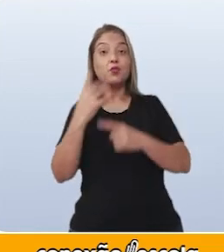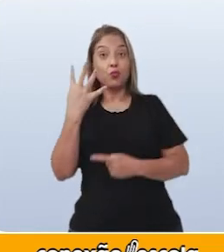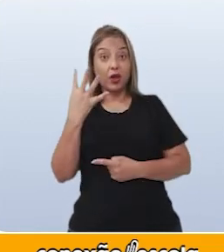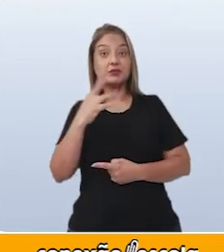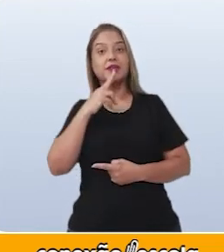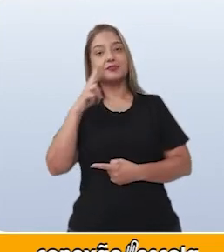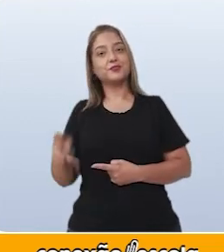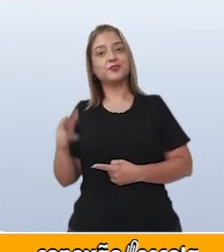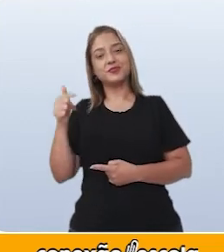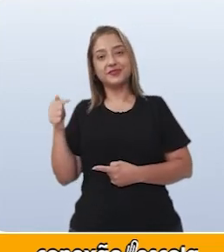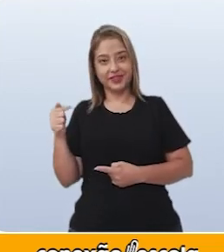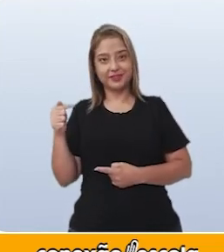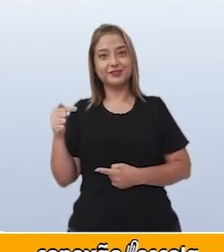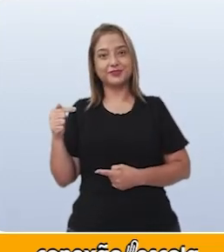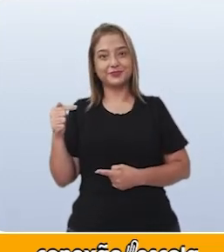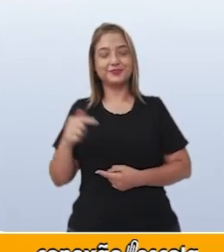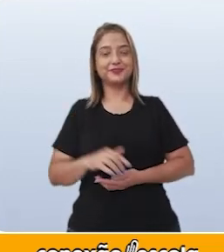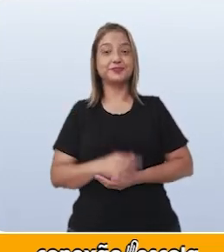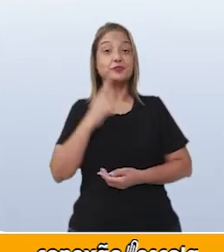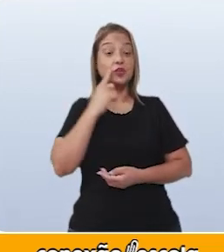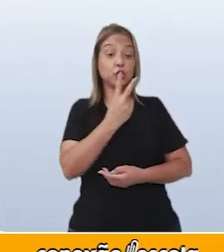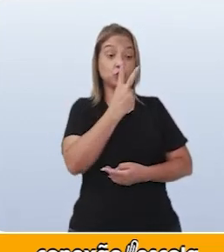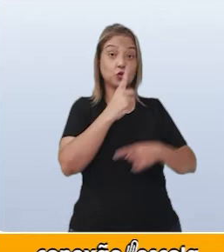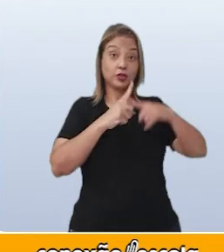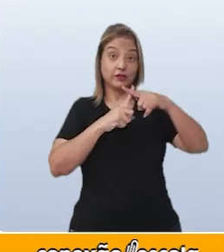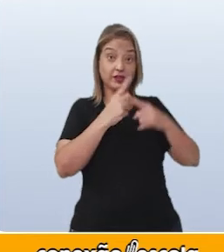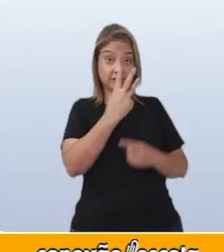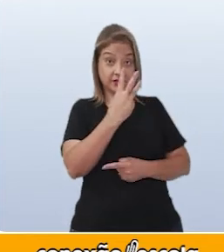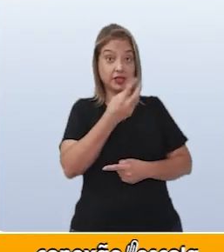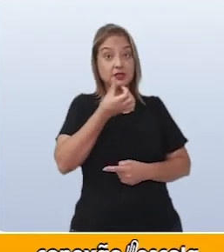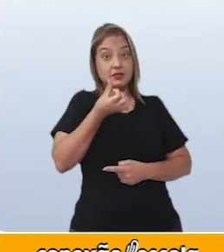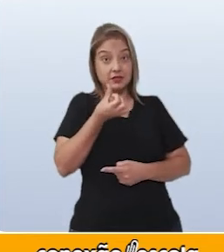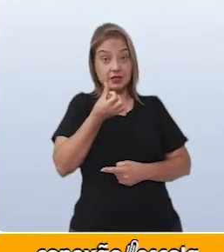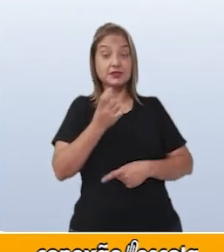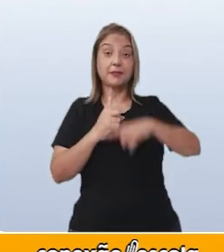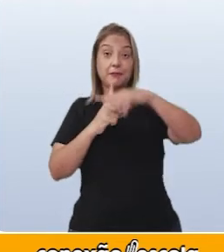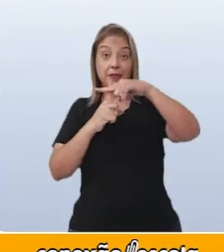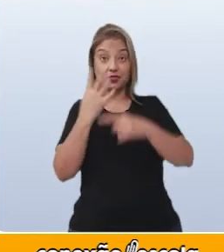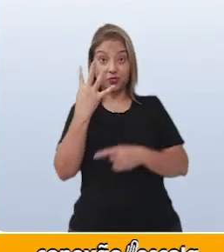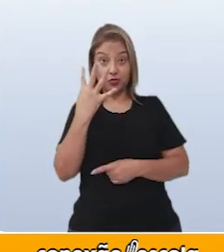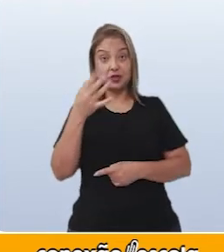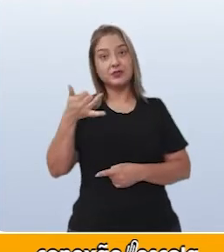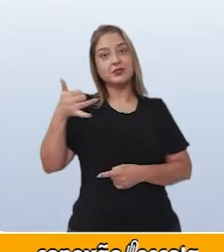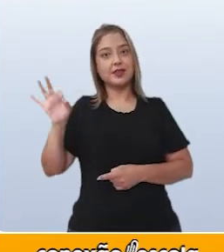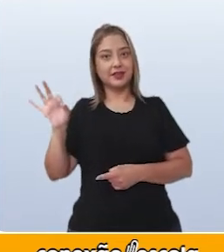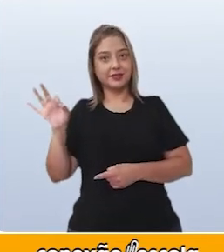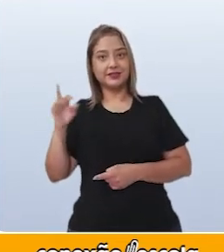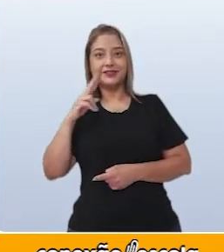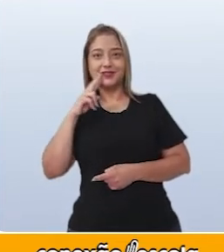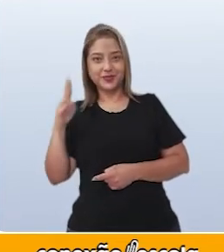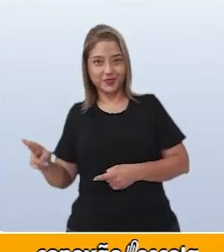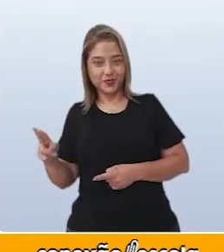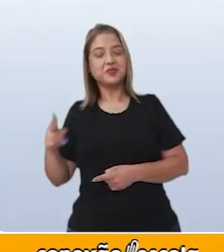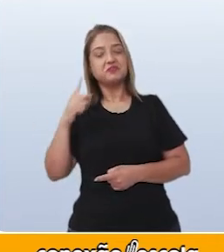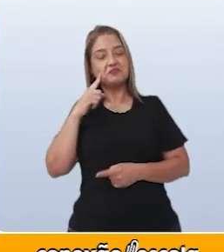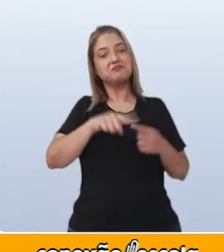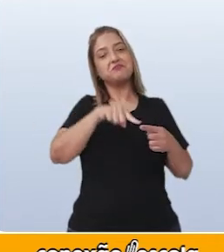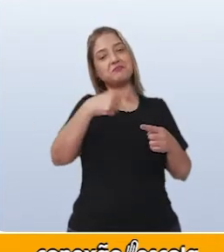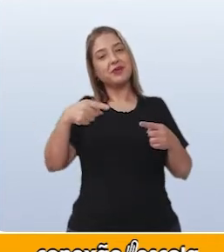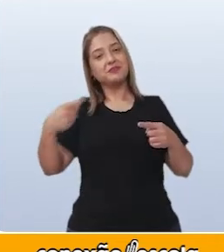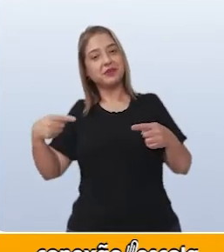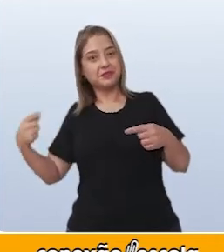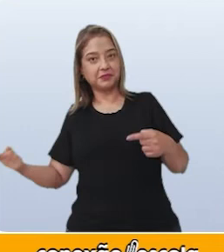4, 7. 2 vezes 3, 6, mais 4, 10, e assim por